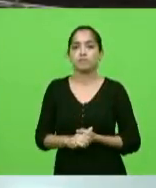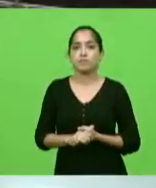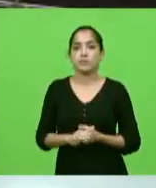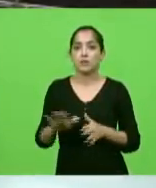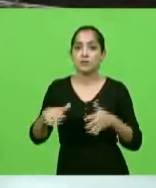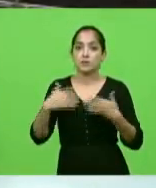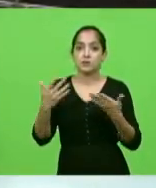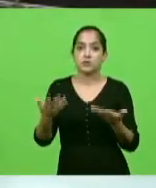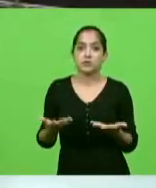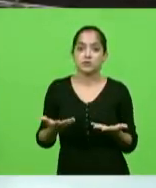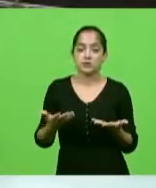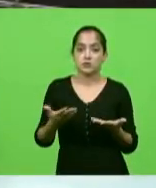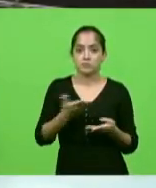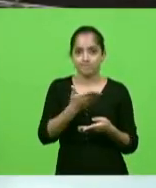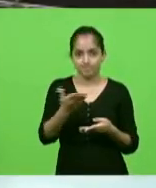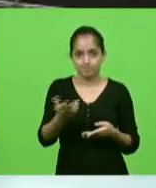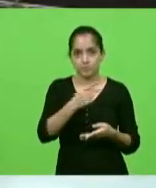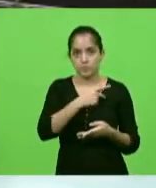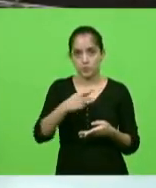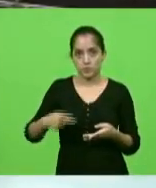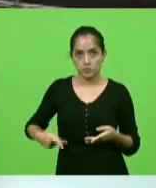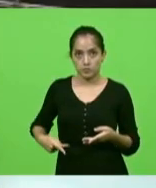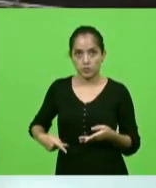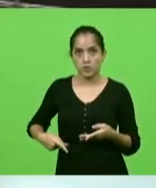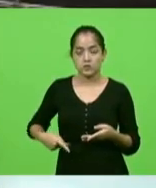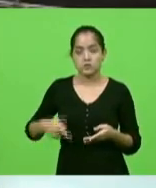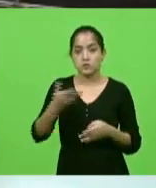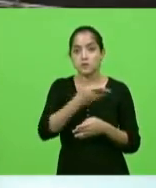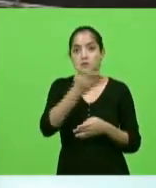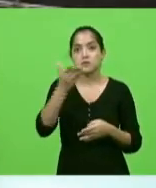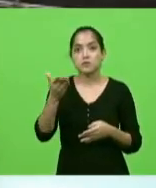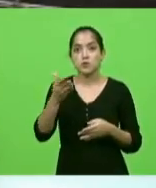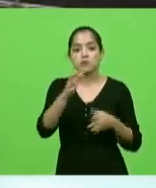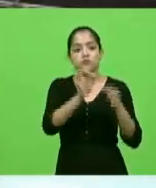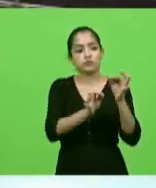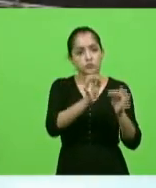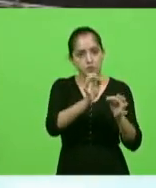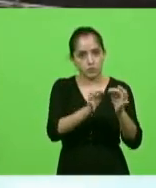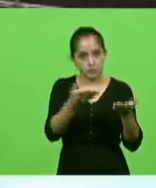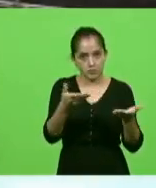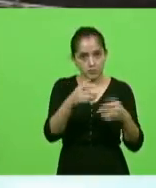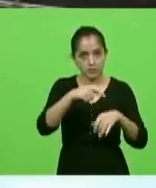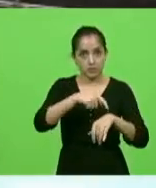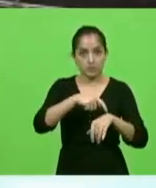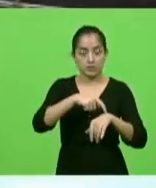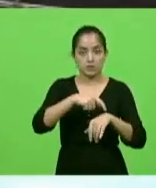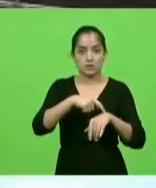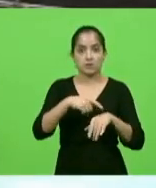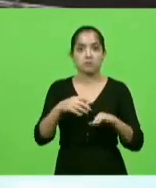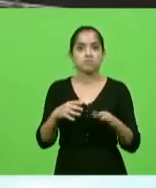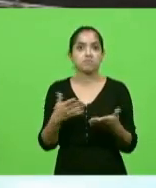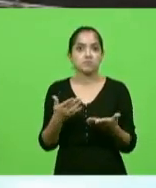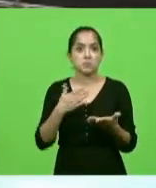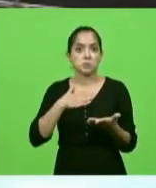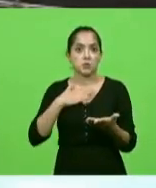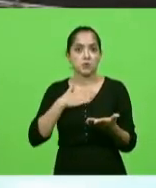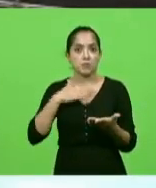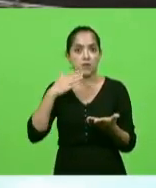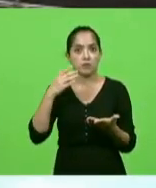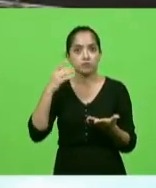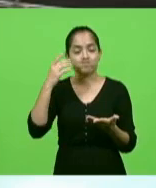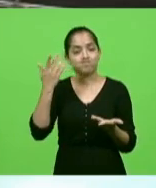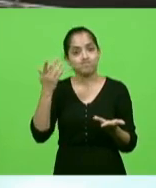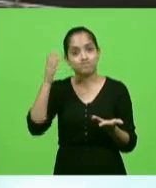Em Diante do exposto senhor presidente e nobres julgadores não a meu